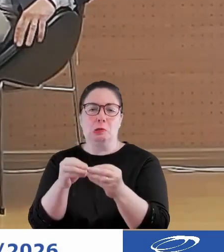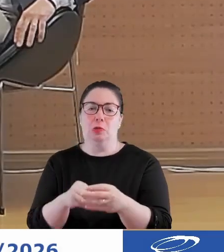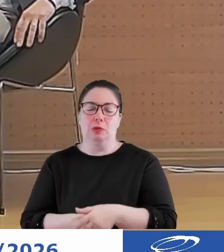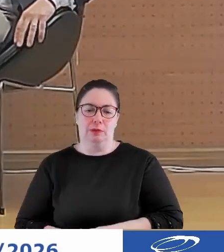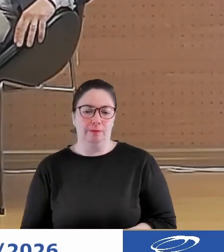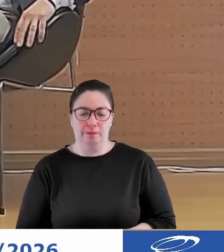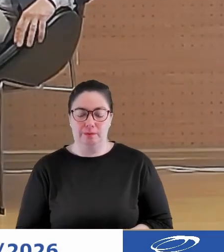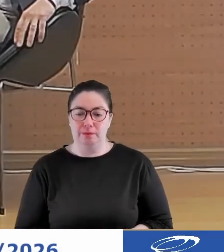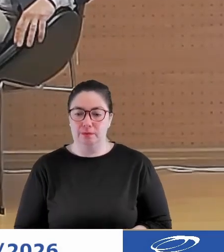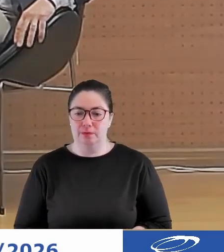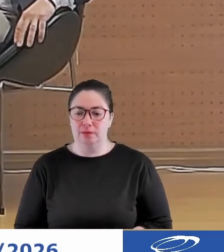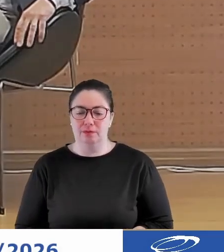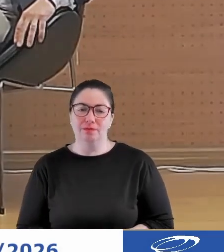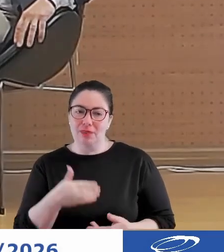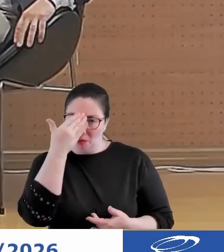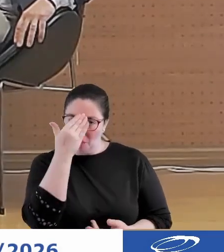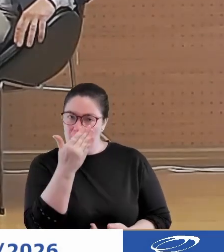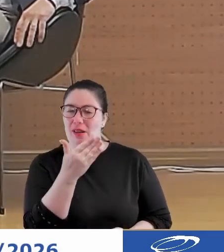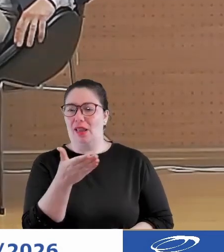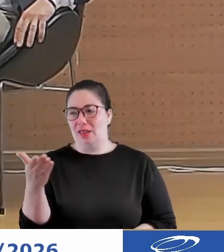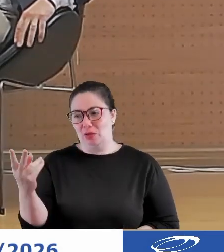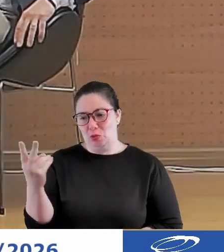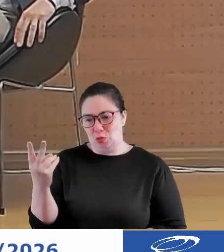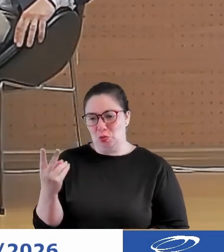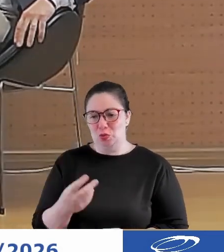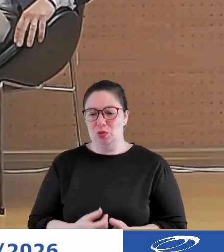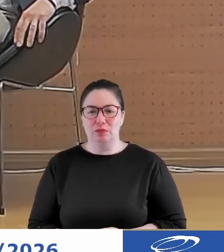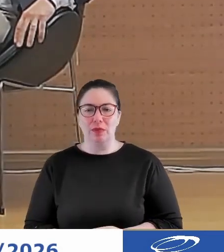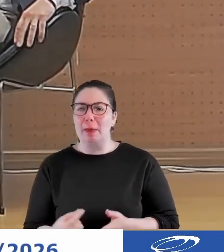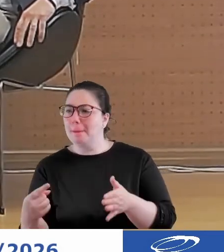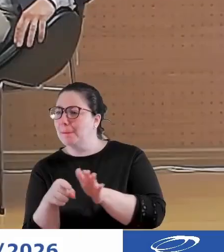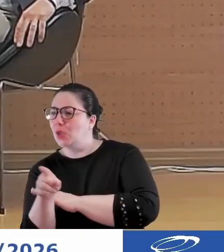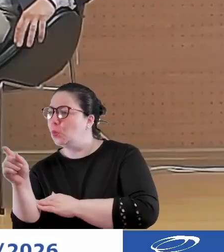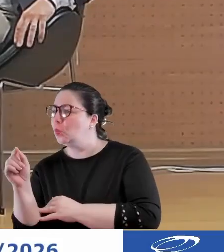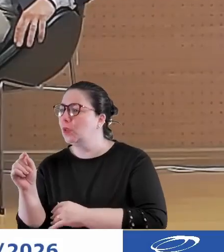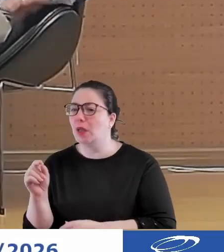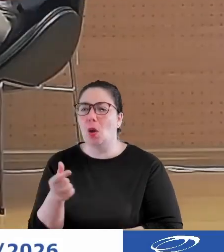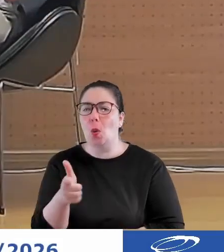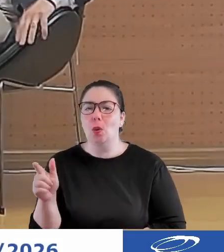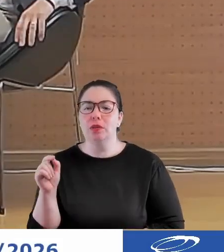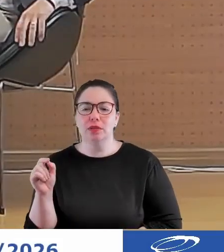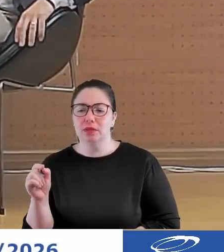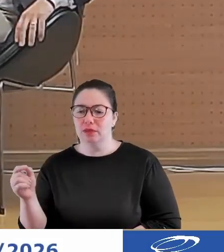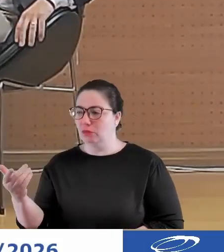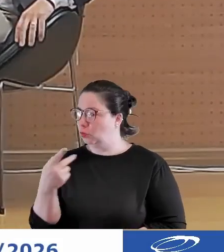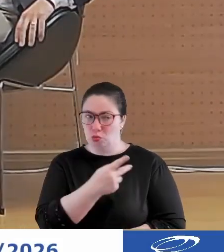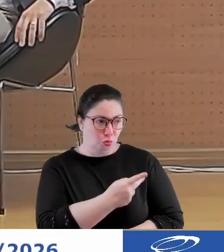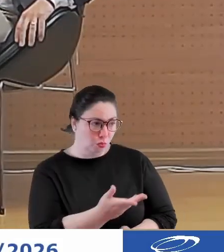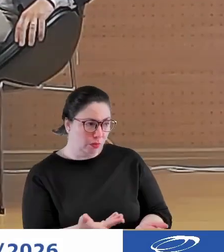Thank you, Matt. Obrigada, Nelson. Mais alguma pergunta da plateia ou sua, Derico? Alguém quer fazer alguma